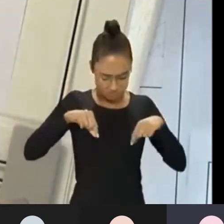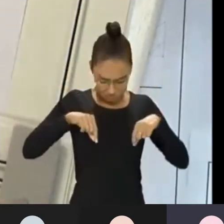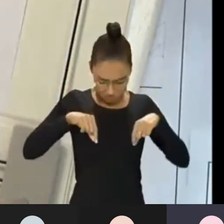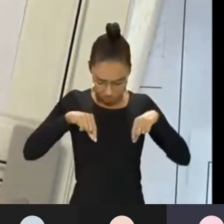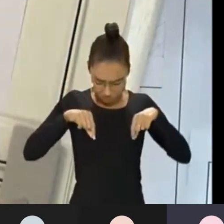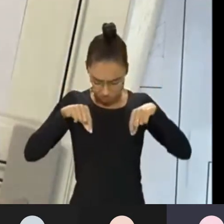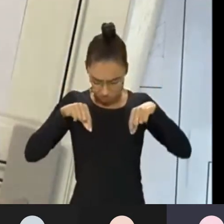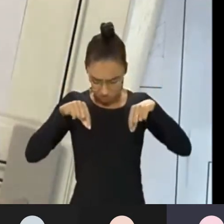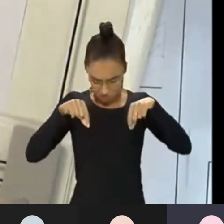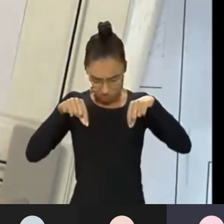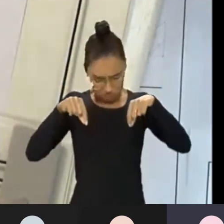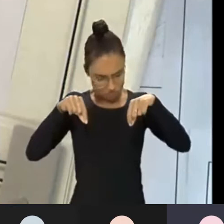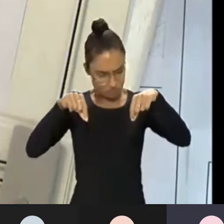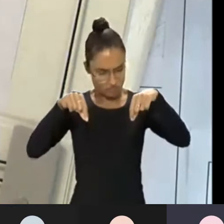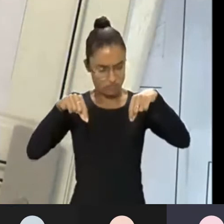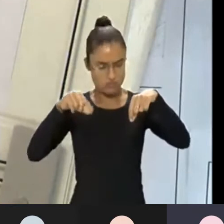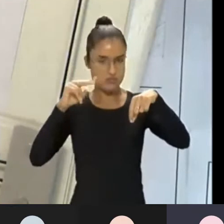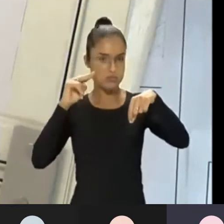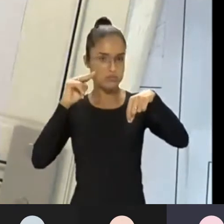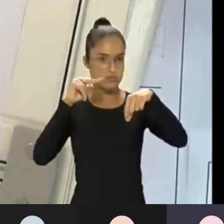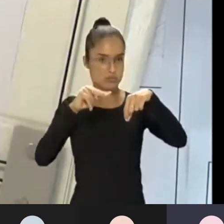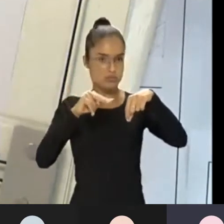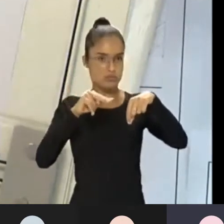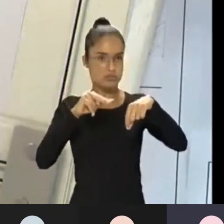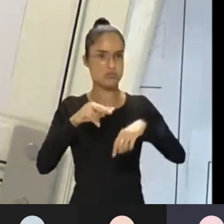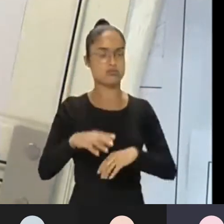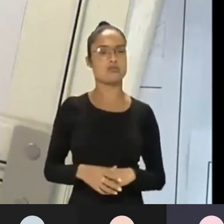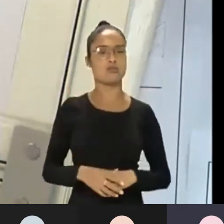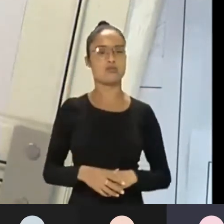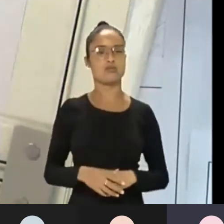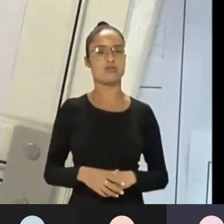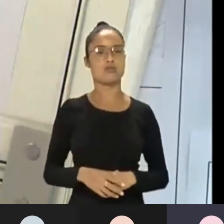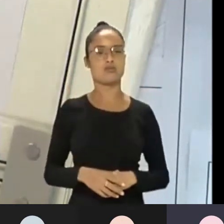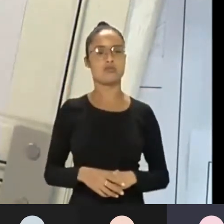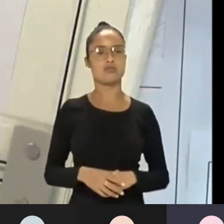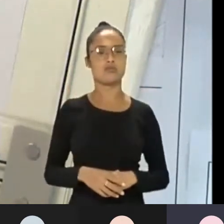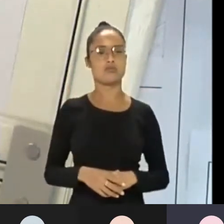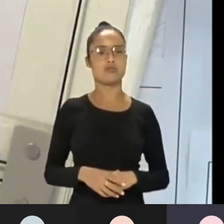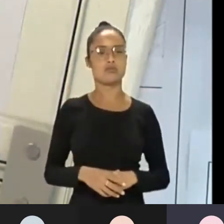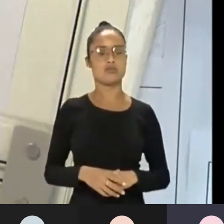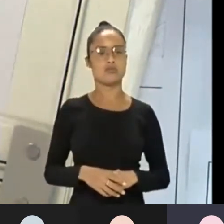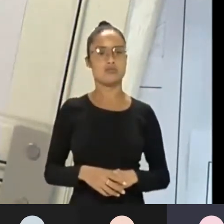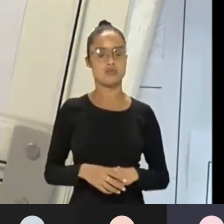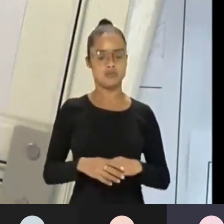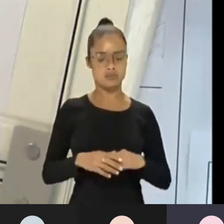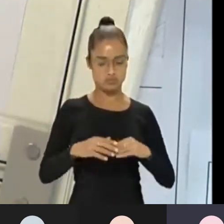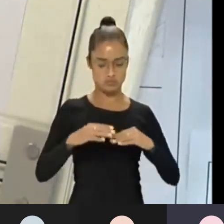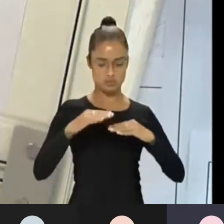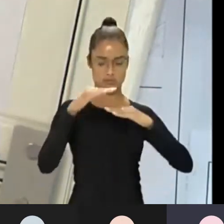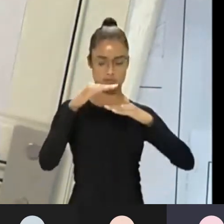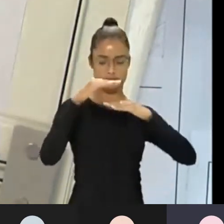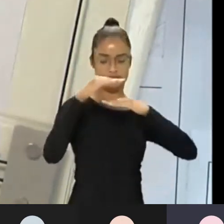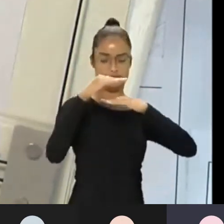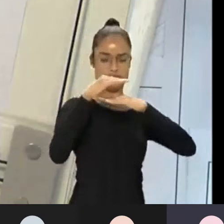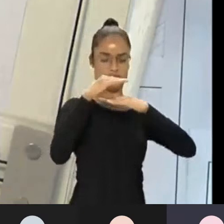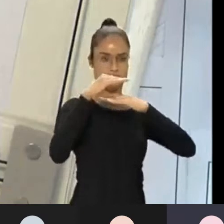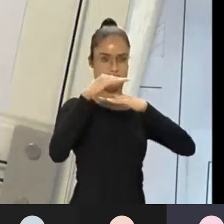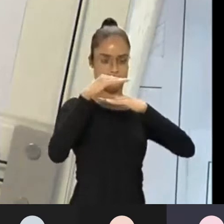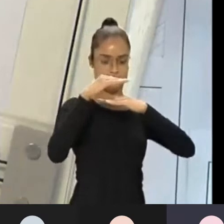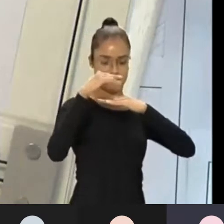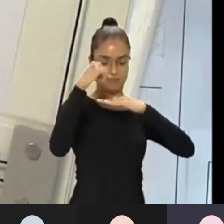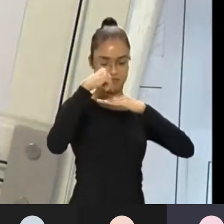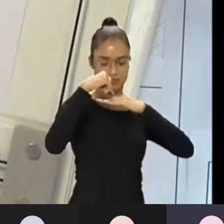projetar aqui? Eu tenho esse detalhe que está associado aqui com essa profundidade e tem um plano inclinado.